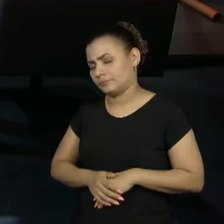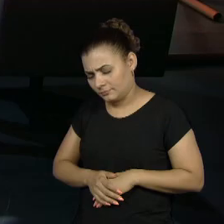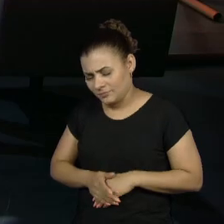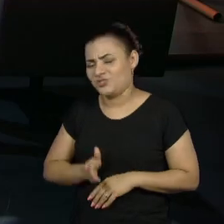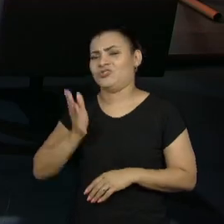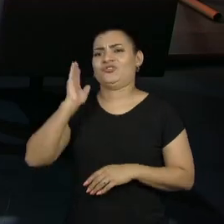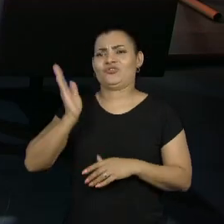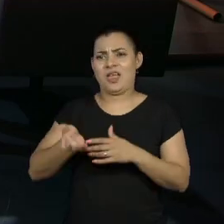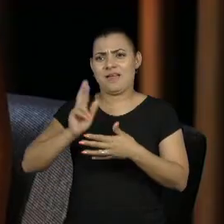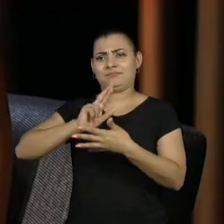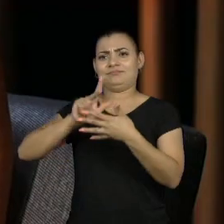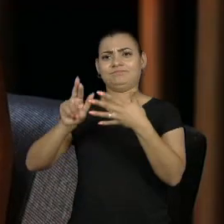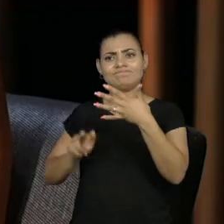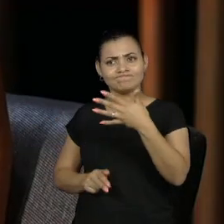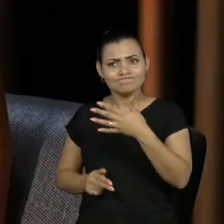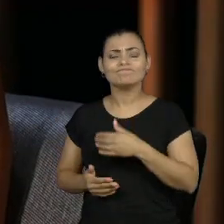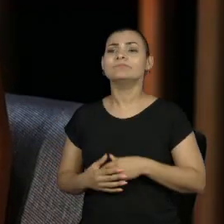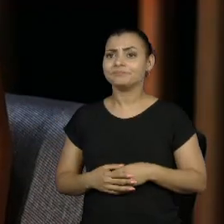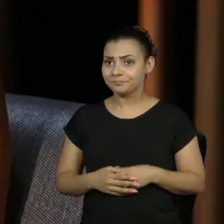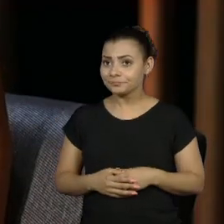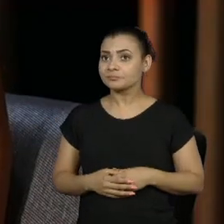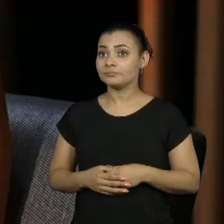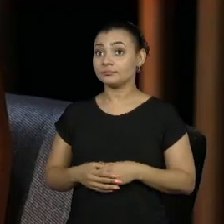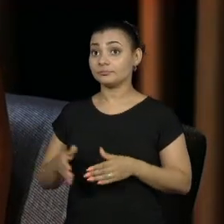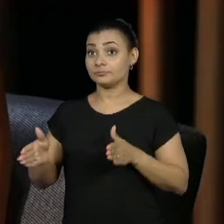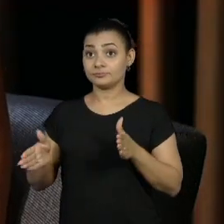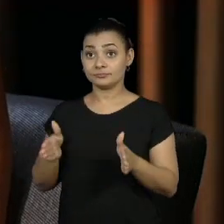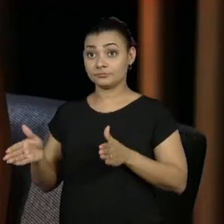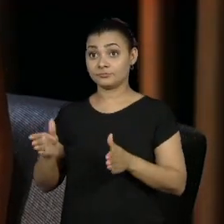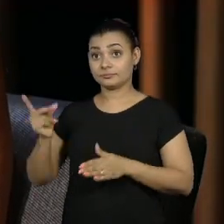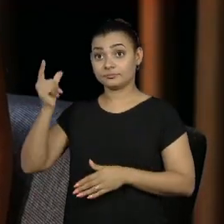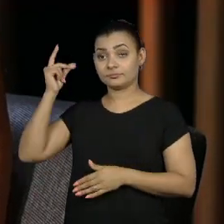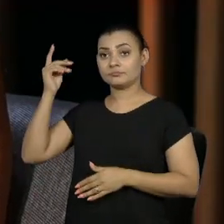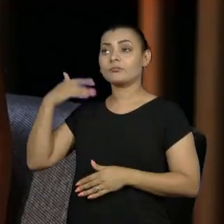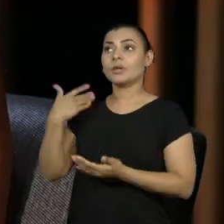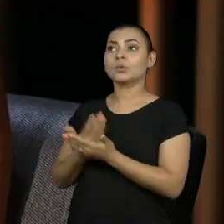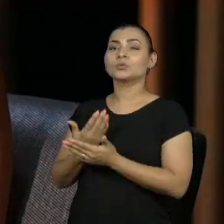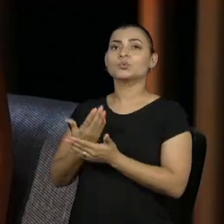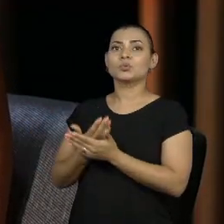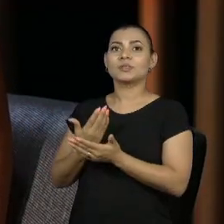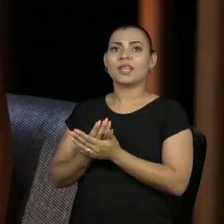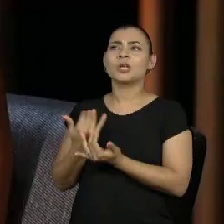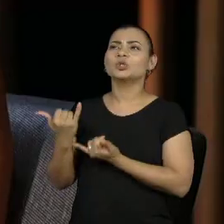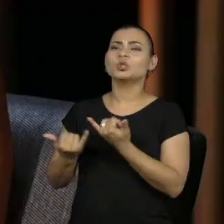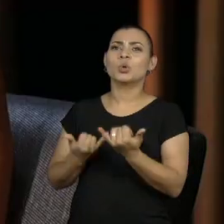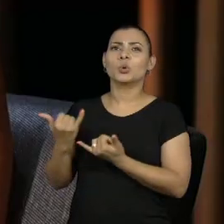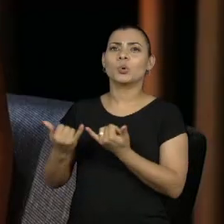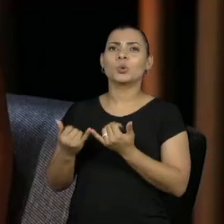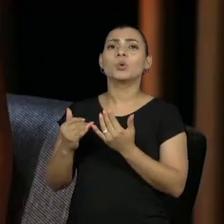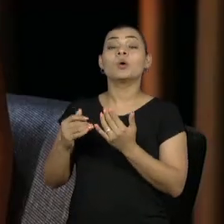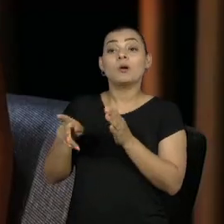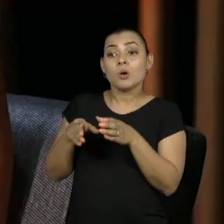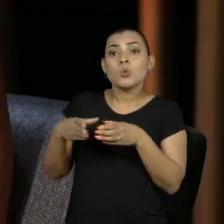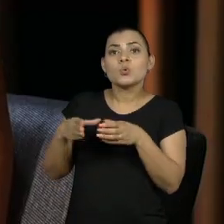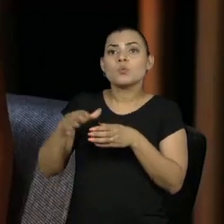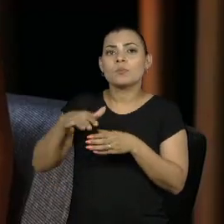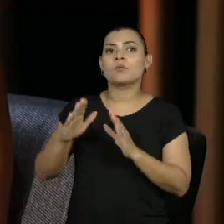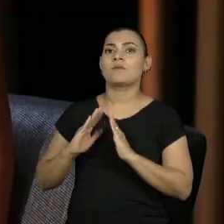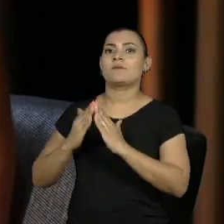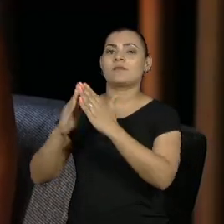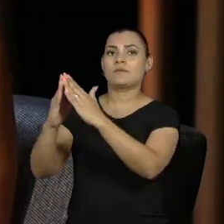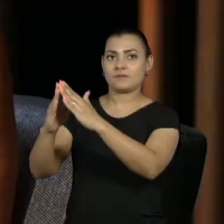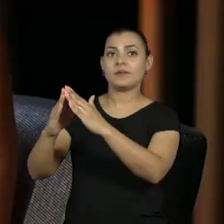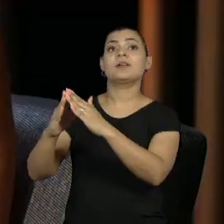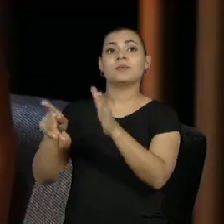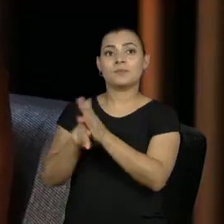momentos né ou seja durante um bom tempo eu estudei um jogo na favela de Heliópolis que chamava